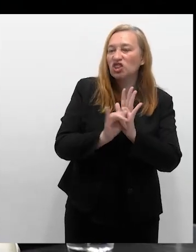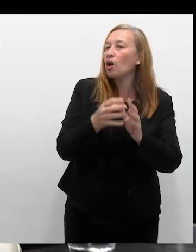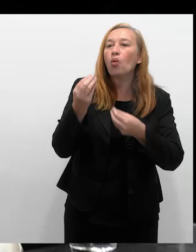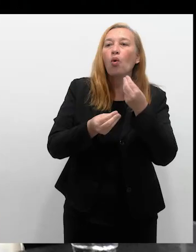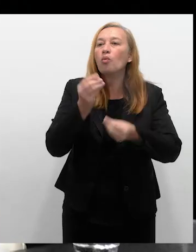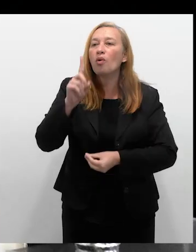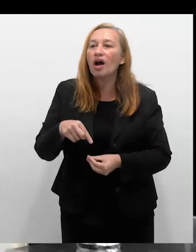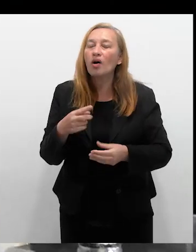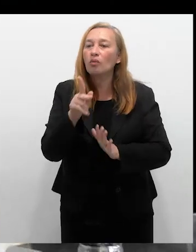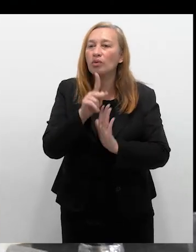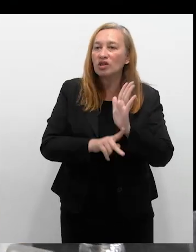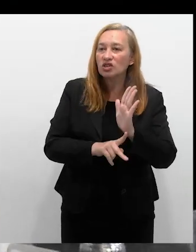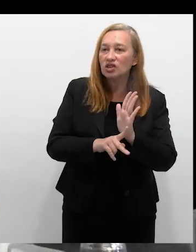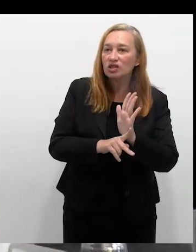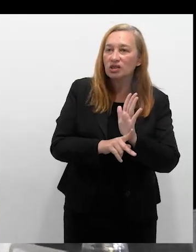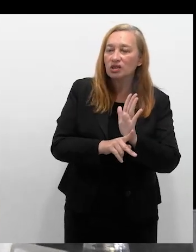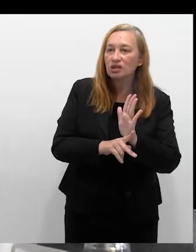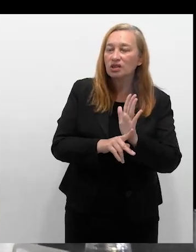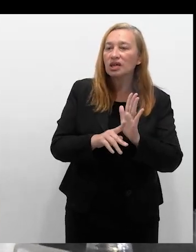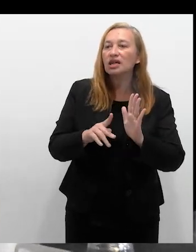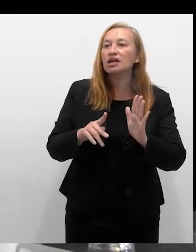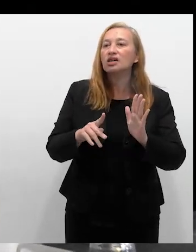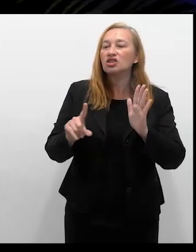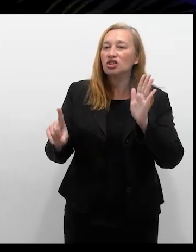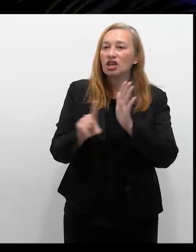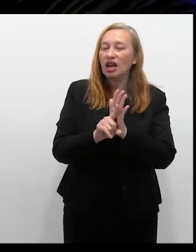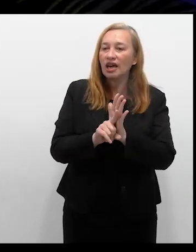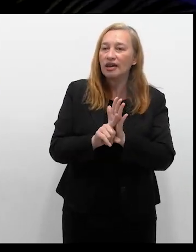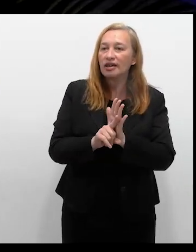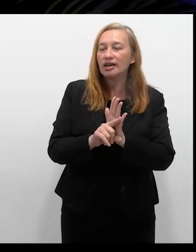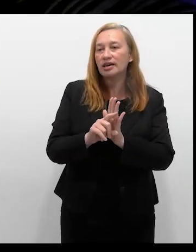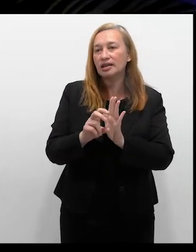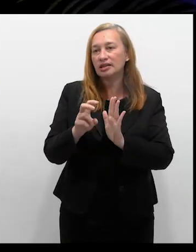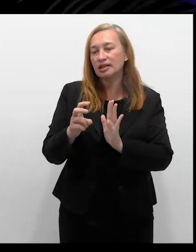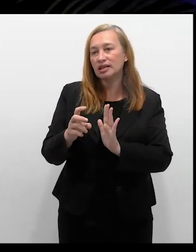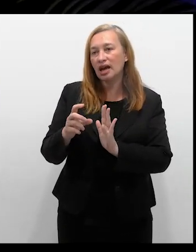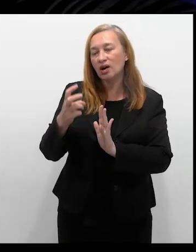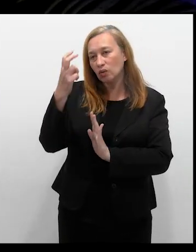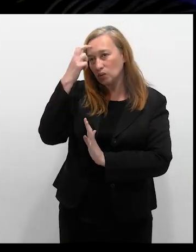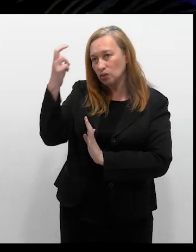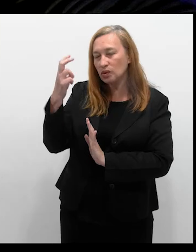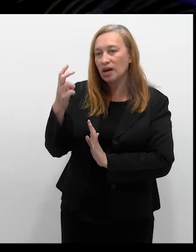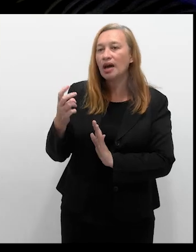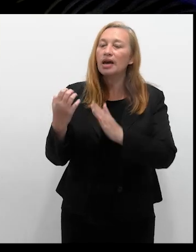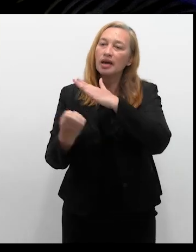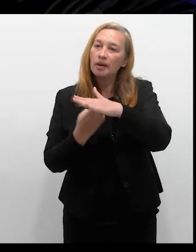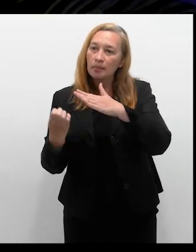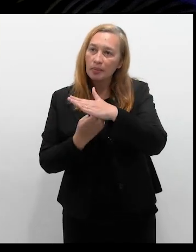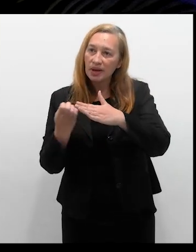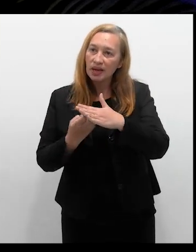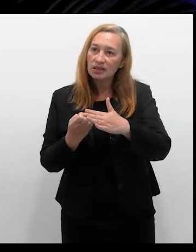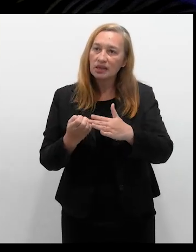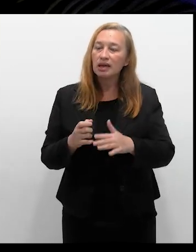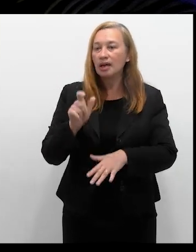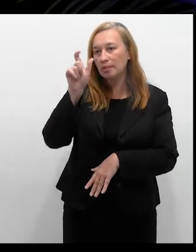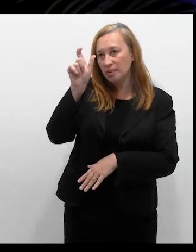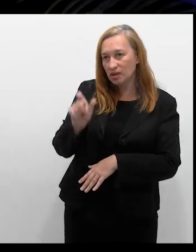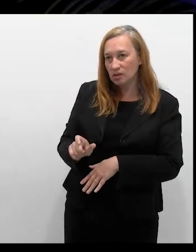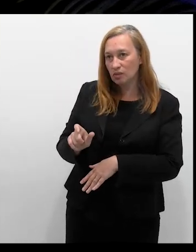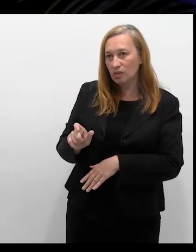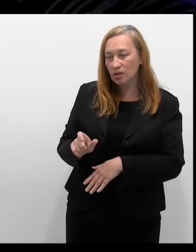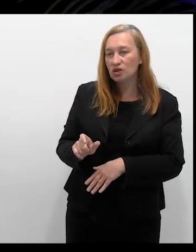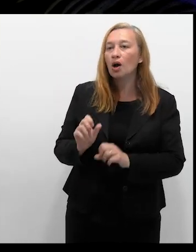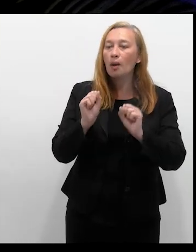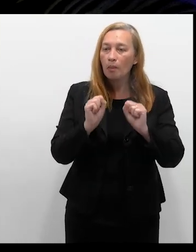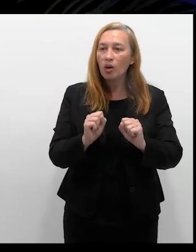alguma forma. Vocês lançam Sim. edital? Como é que é? O projeto Isso. é viabilizado pelas leis de incentivo à cultura. Então, empresas e pessoas físicas